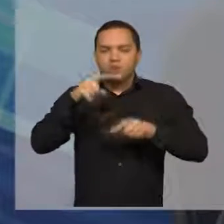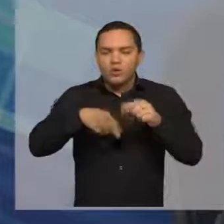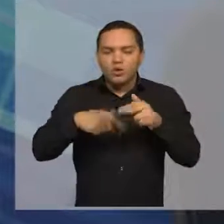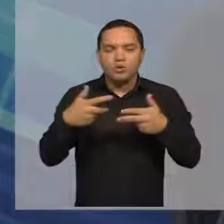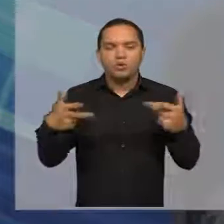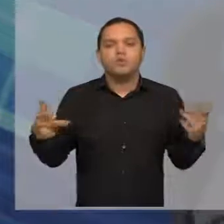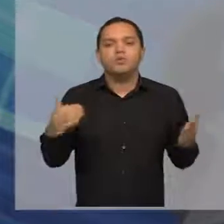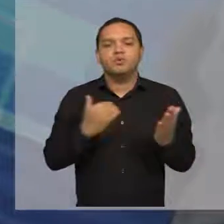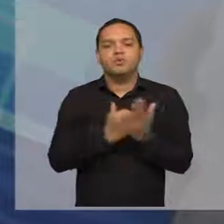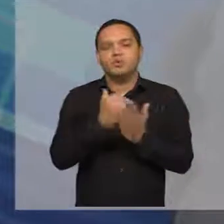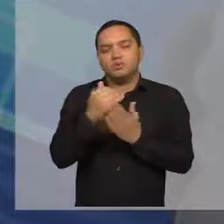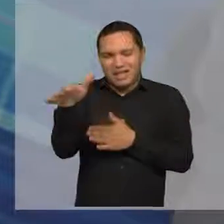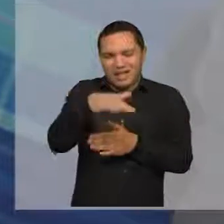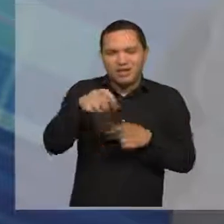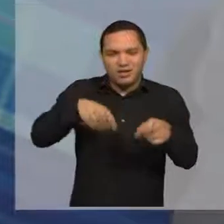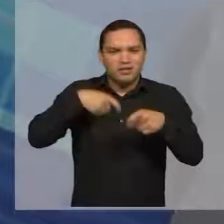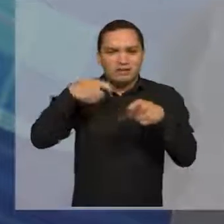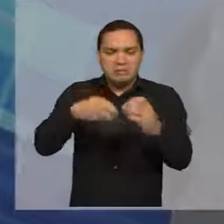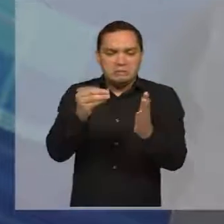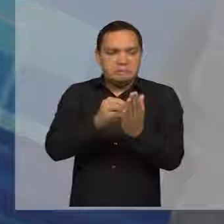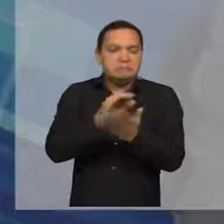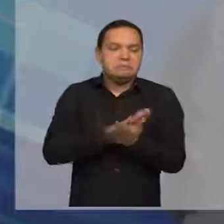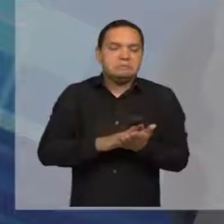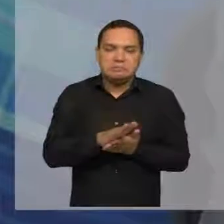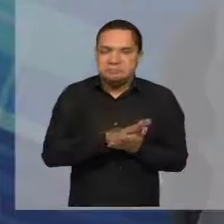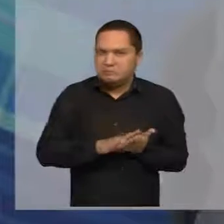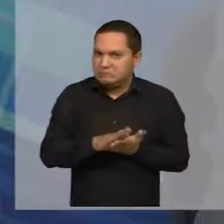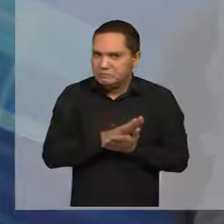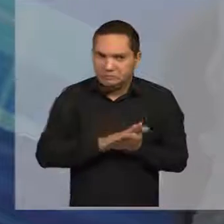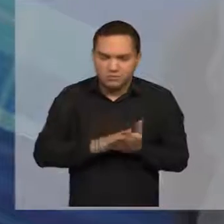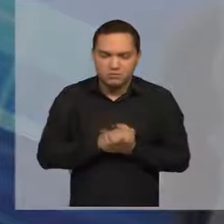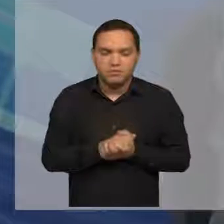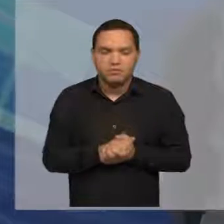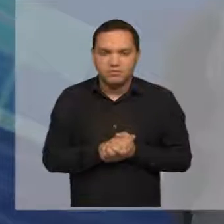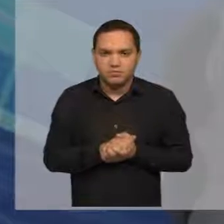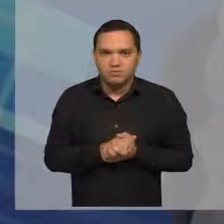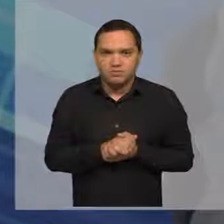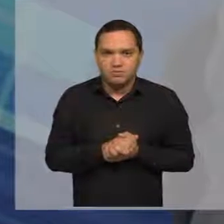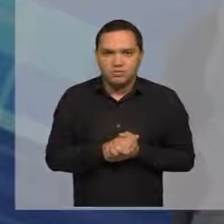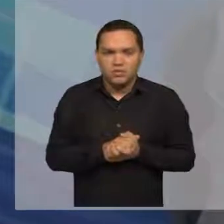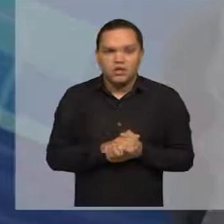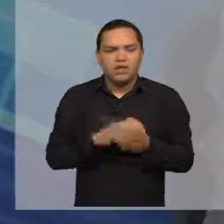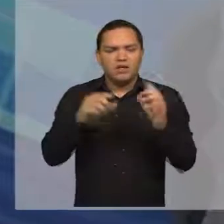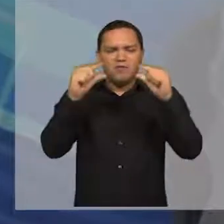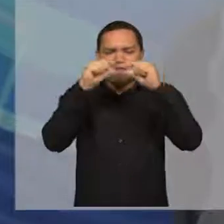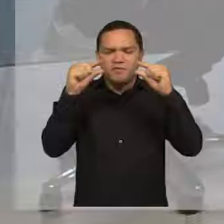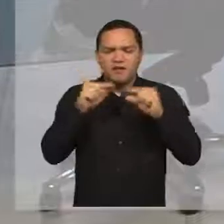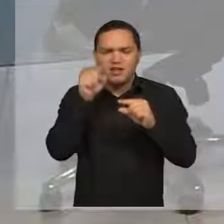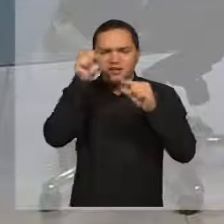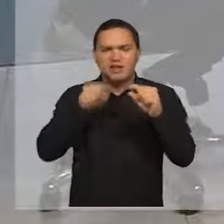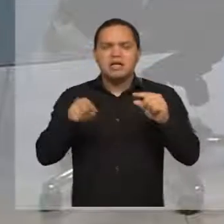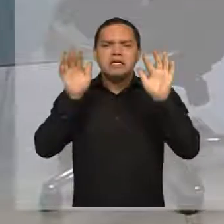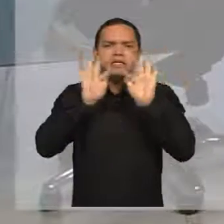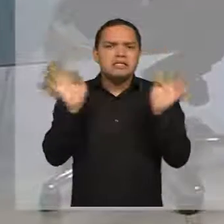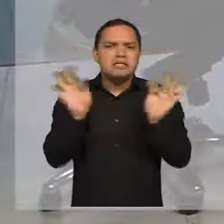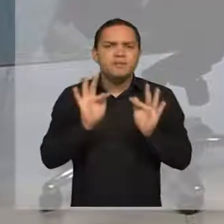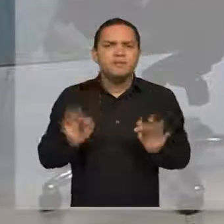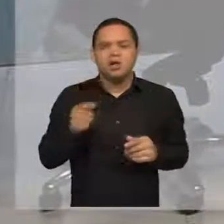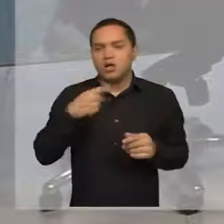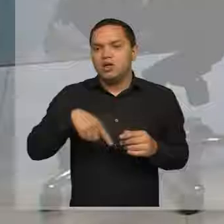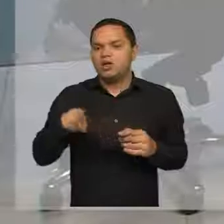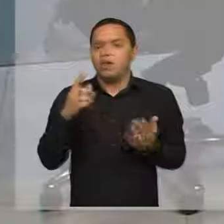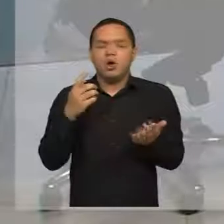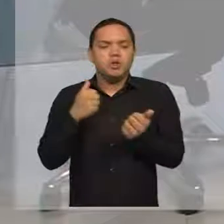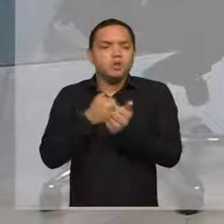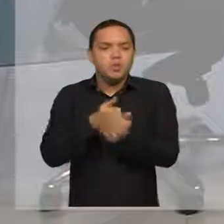agrícola familiar. Isso não está colocado. Né? Quer dizer, como são questões muito genéricas, a gente não tem como acompanhar e a